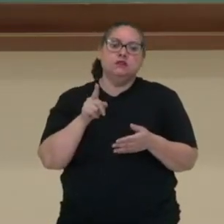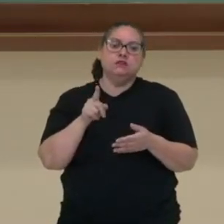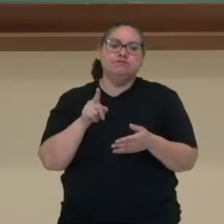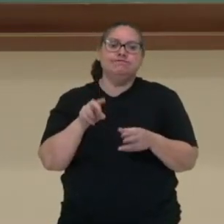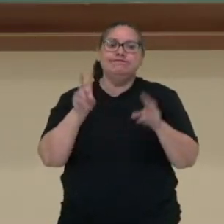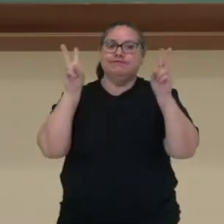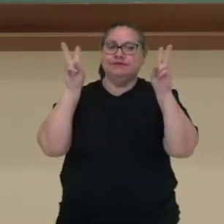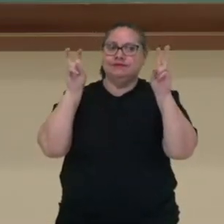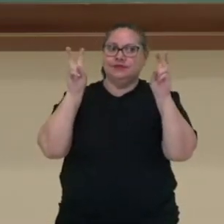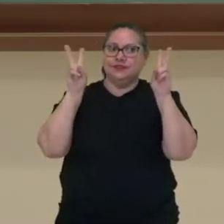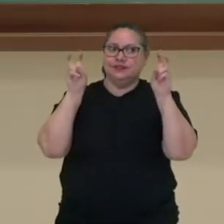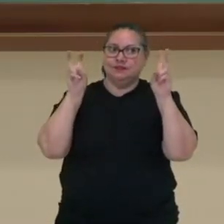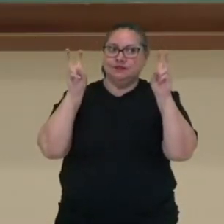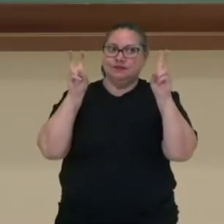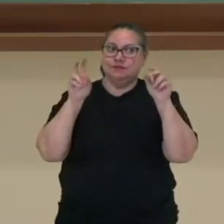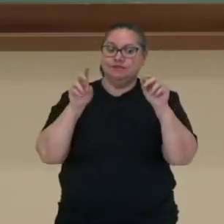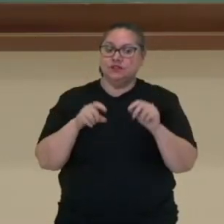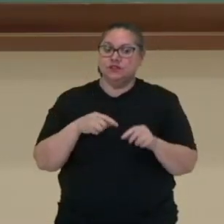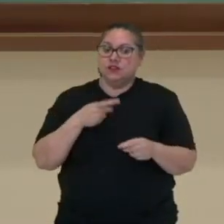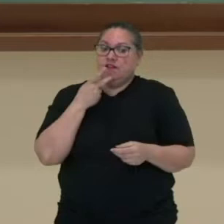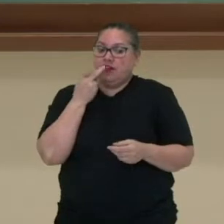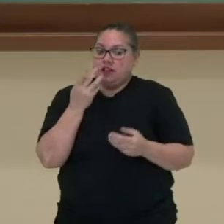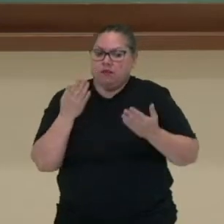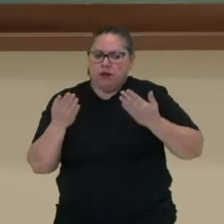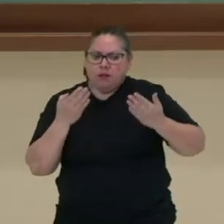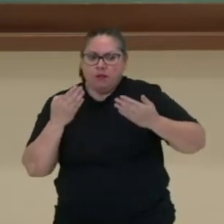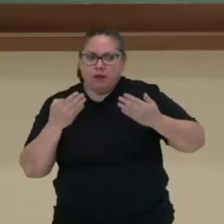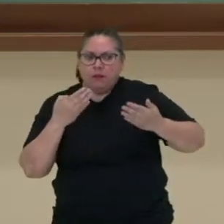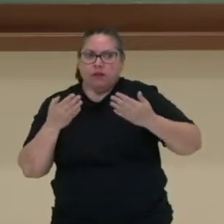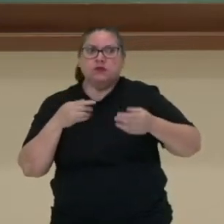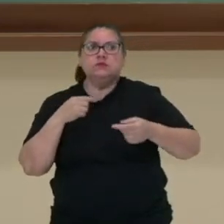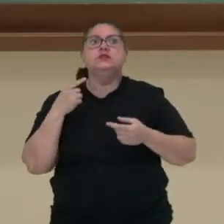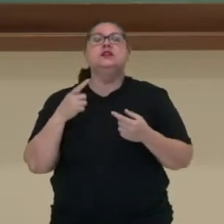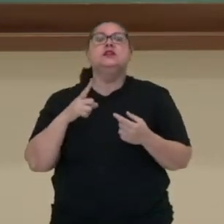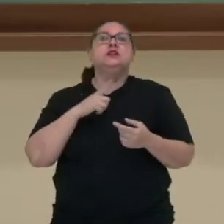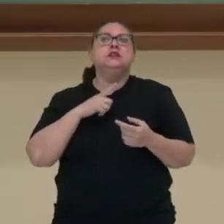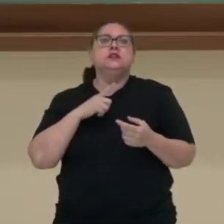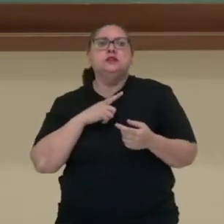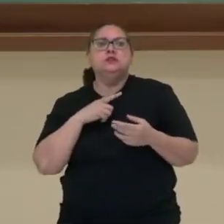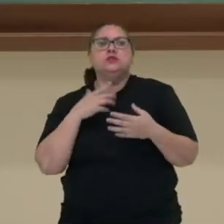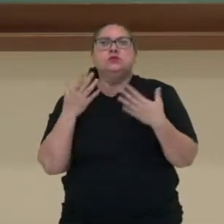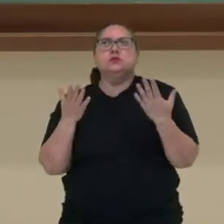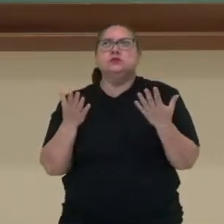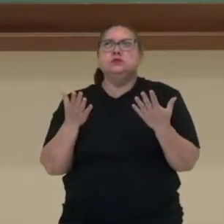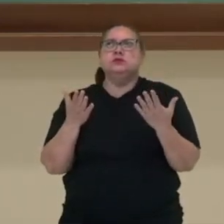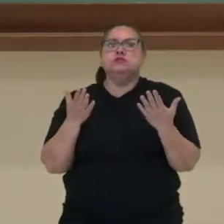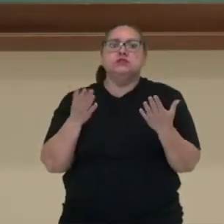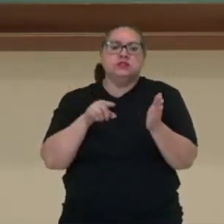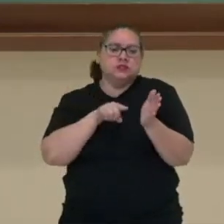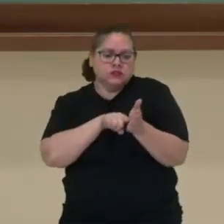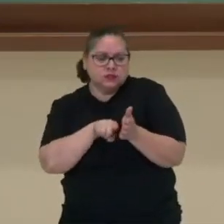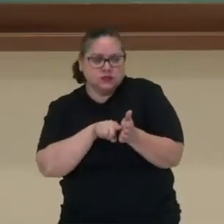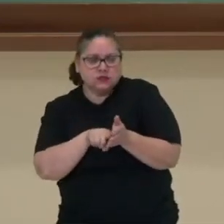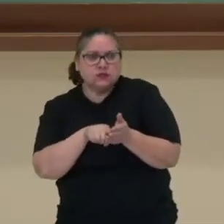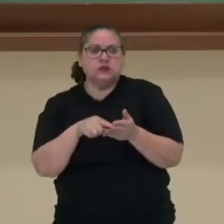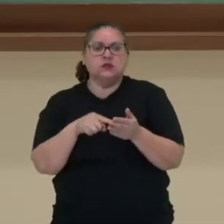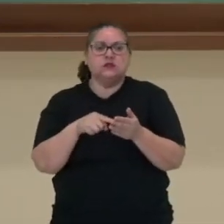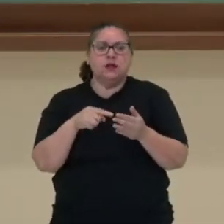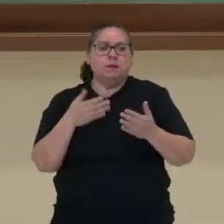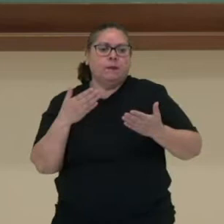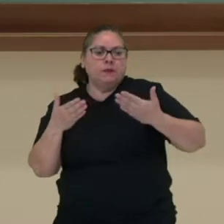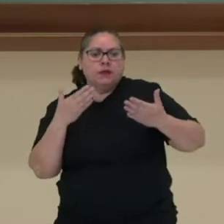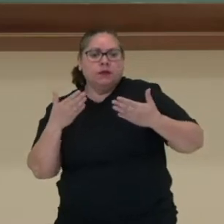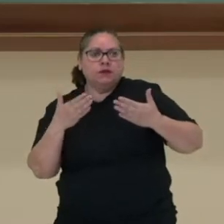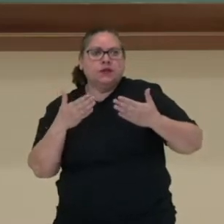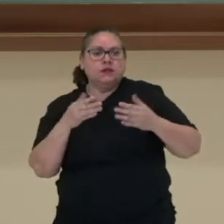tema ainda muito discutido, né? Então, nós temos no campo da ciência essa discussão